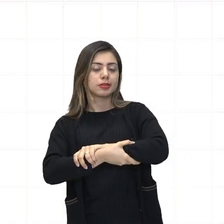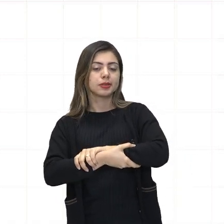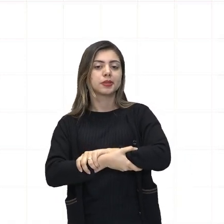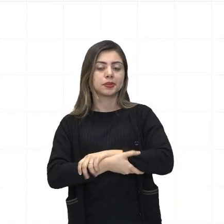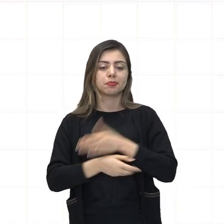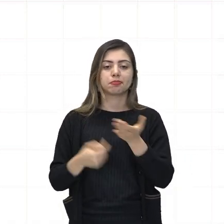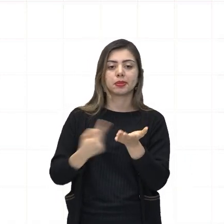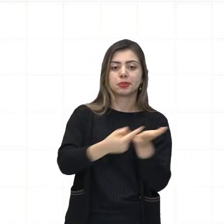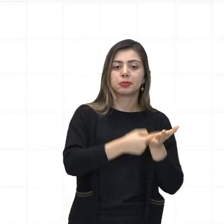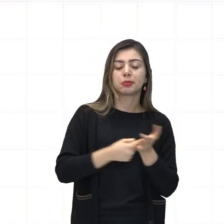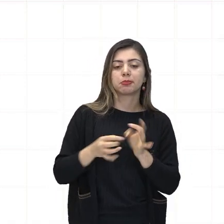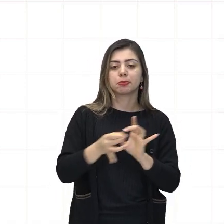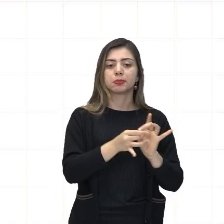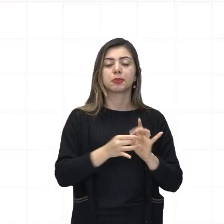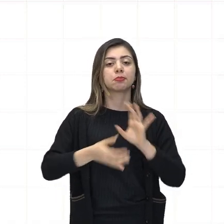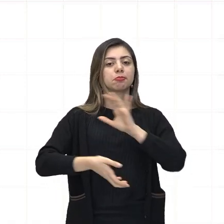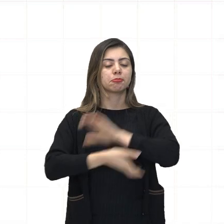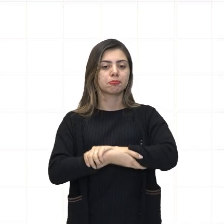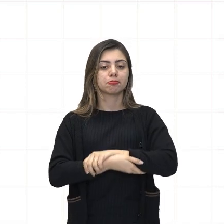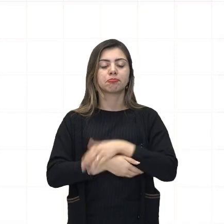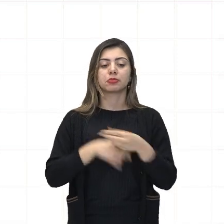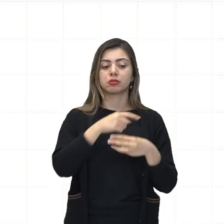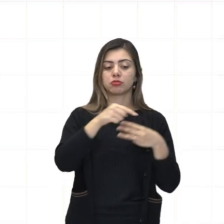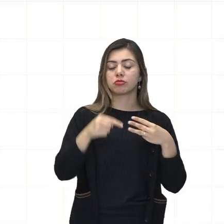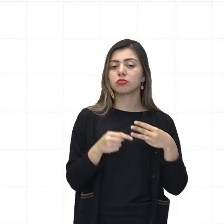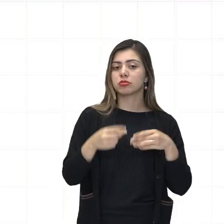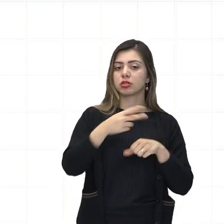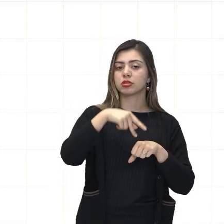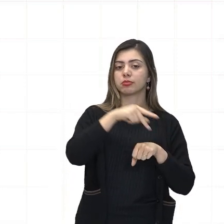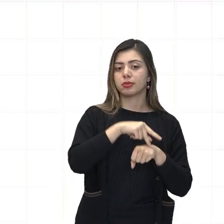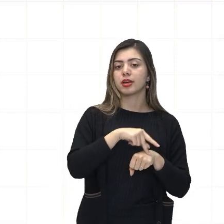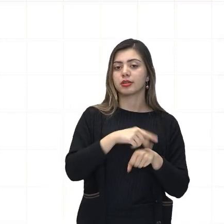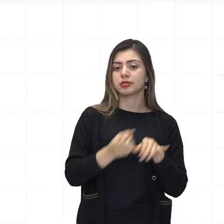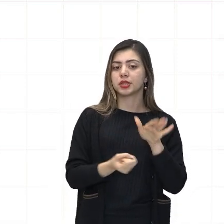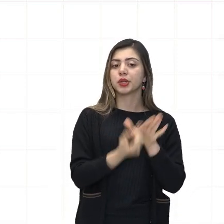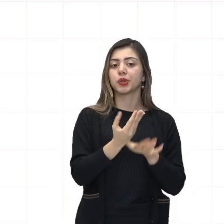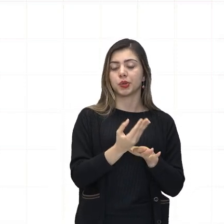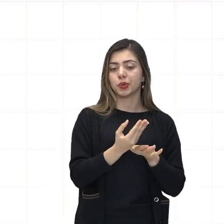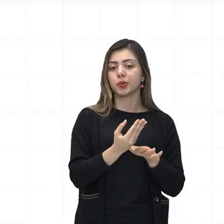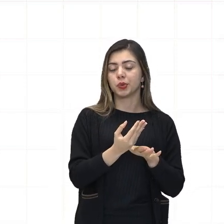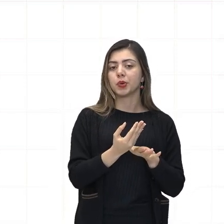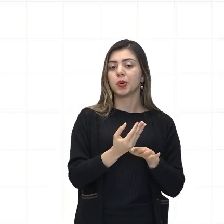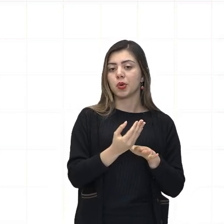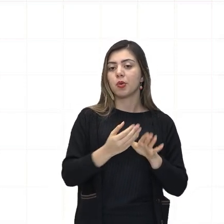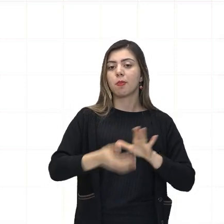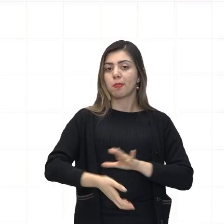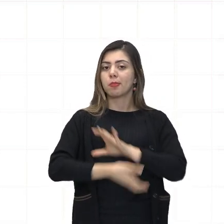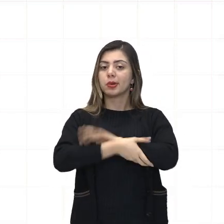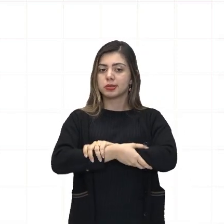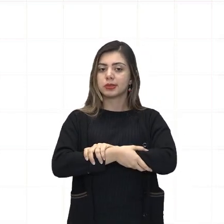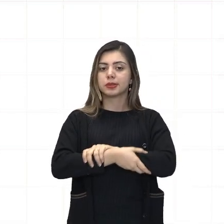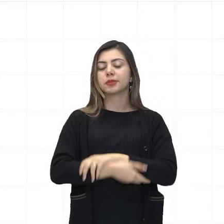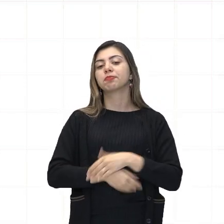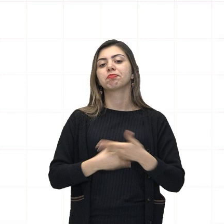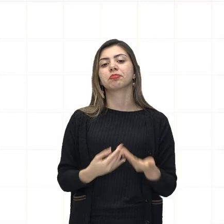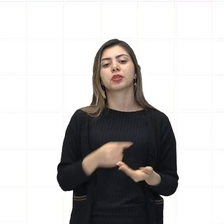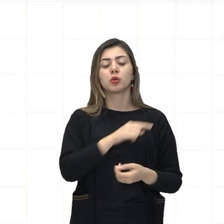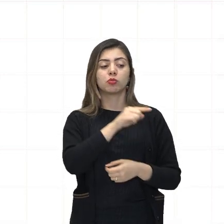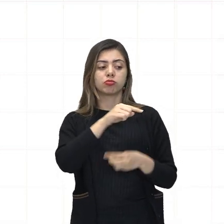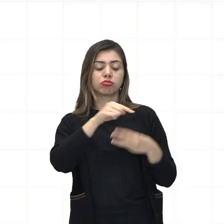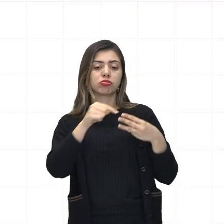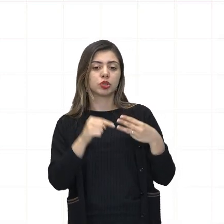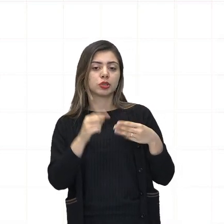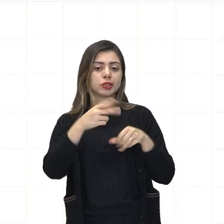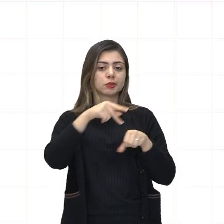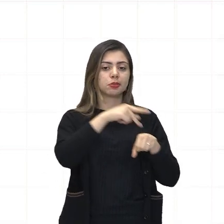Brasil, Argentina e Uruguai, conhecida como a Tríplice Aliança. Essas nações uniram